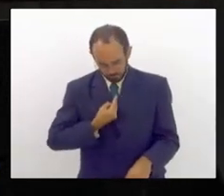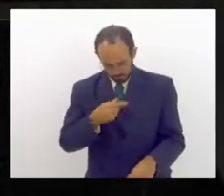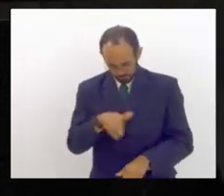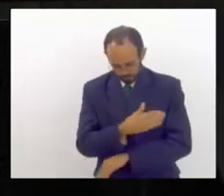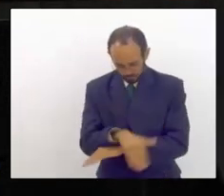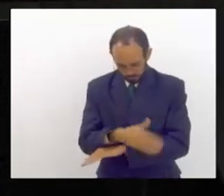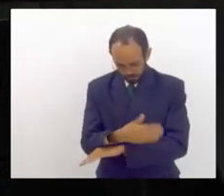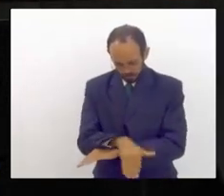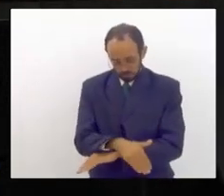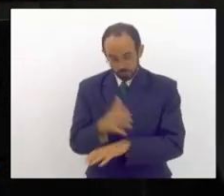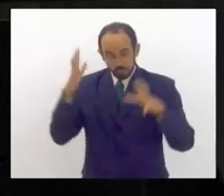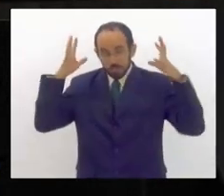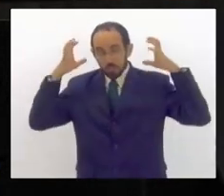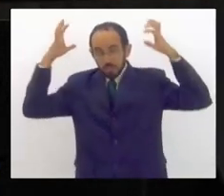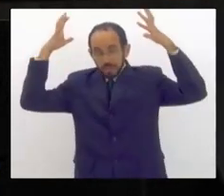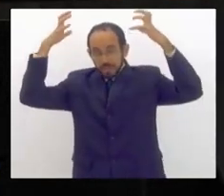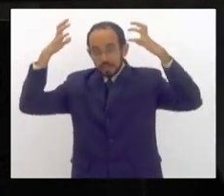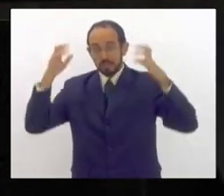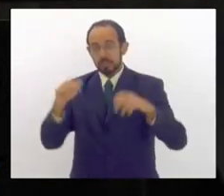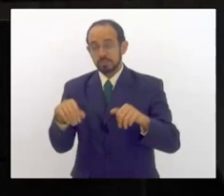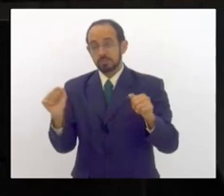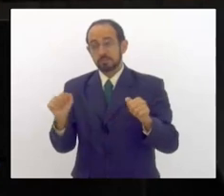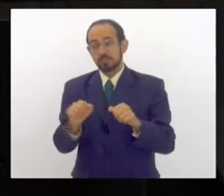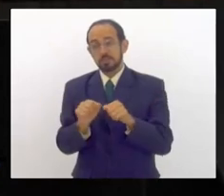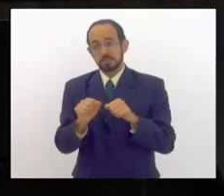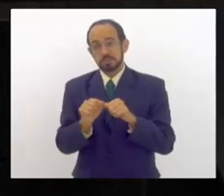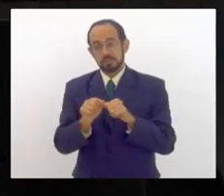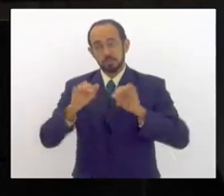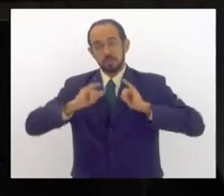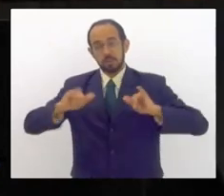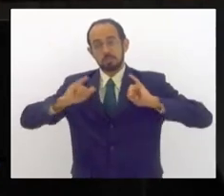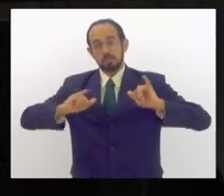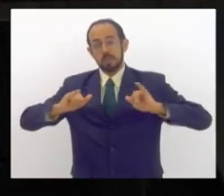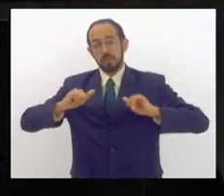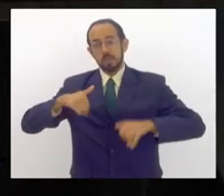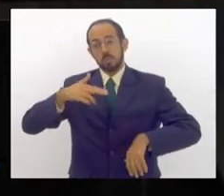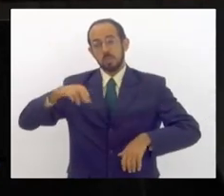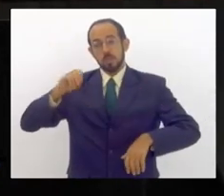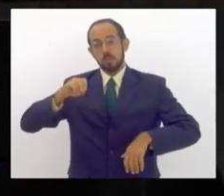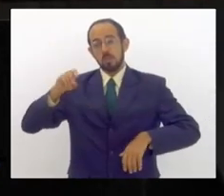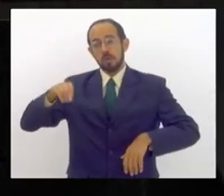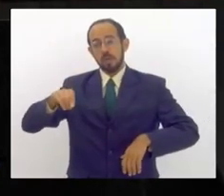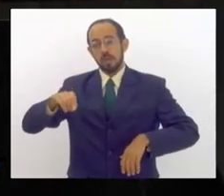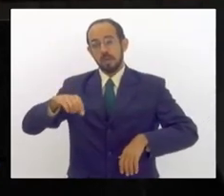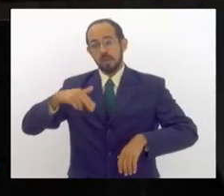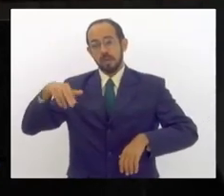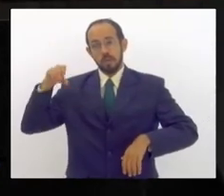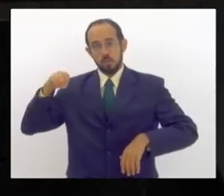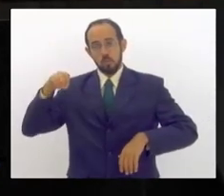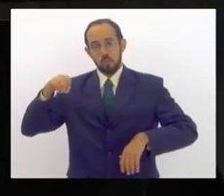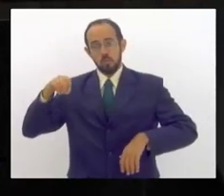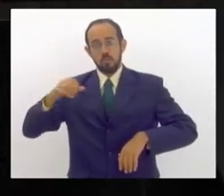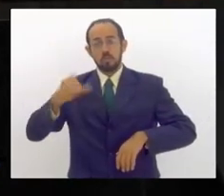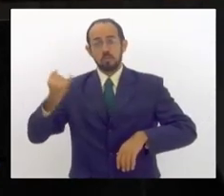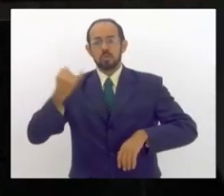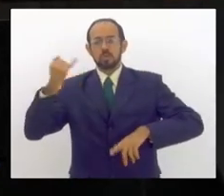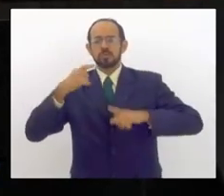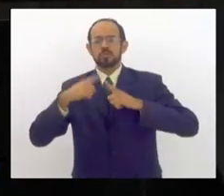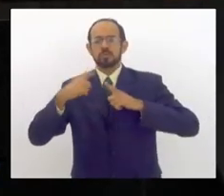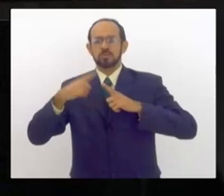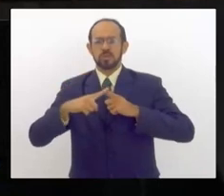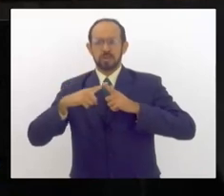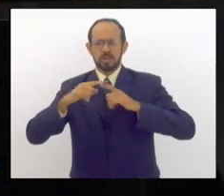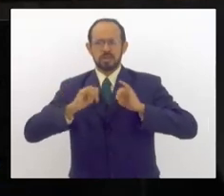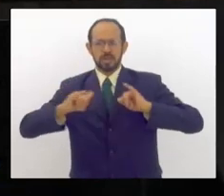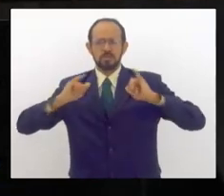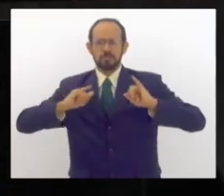a Marielle Franco fazendo a campanha do Não é Não. E ali naquele momento foi muito importante, porque essa campanha de